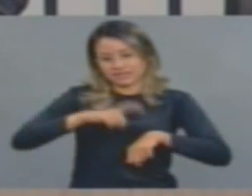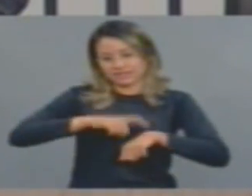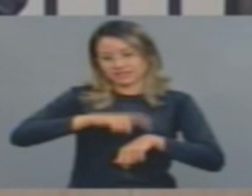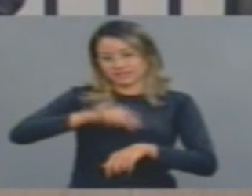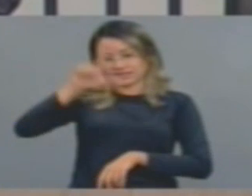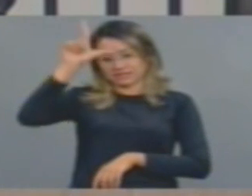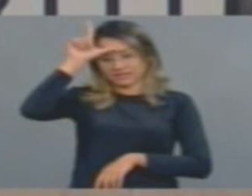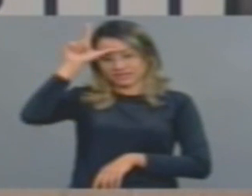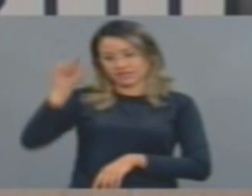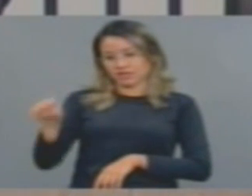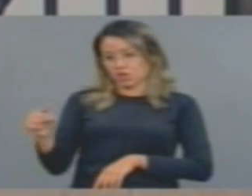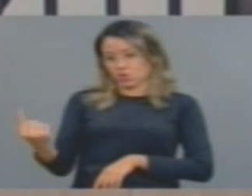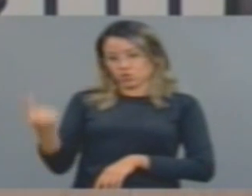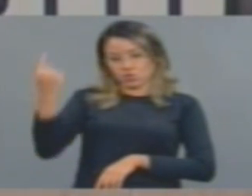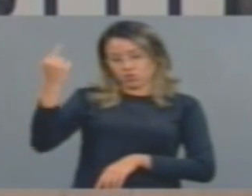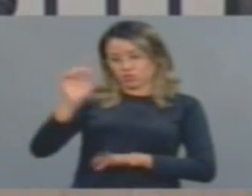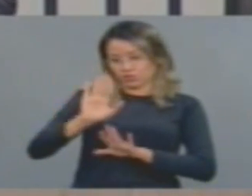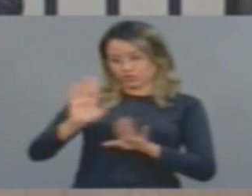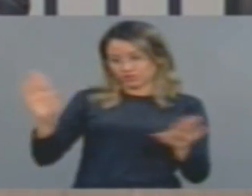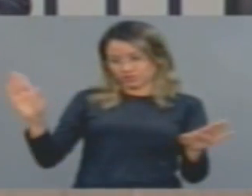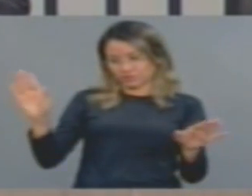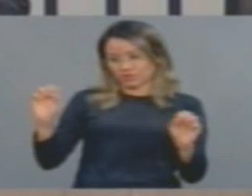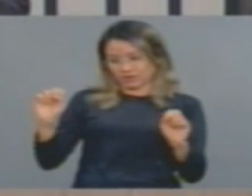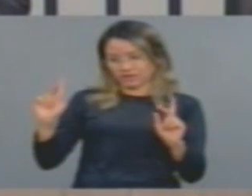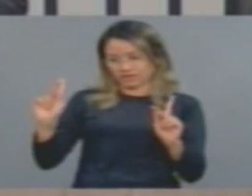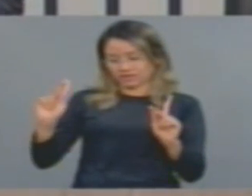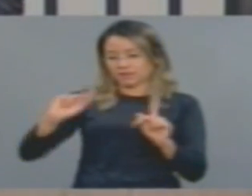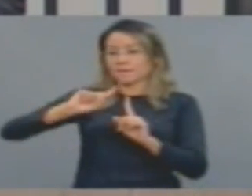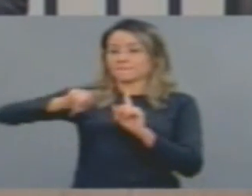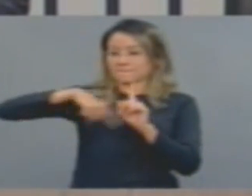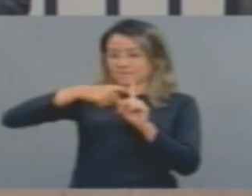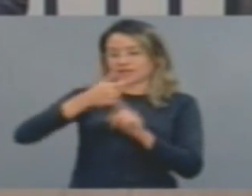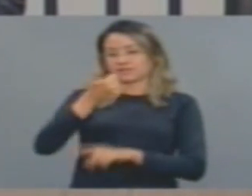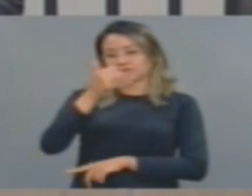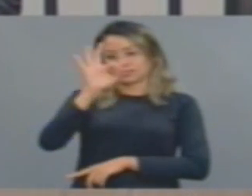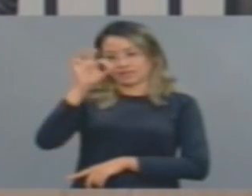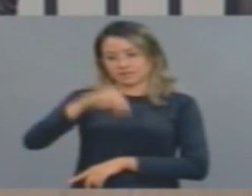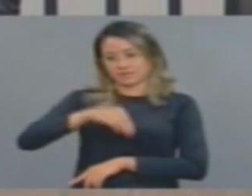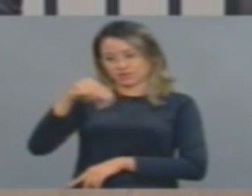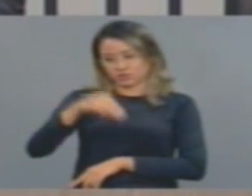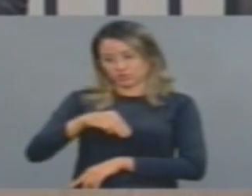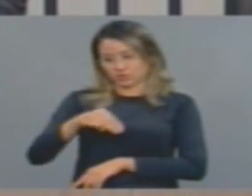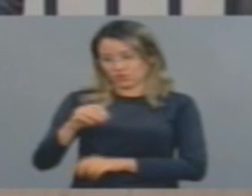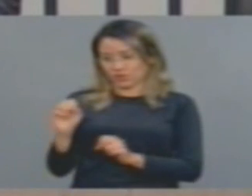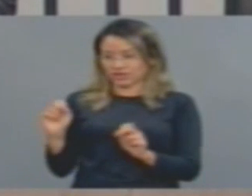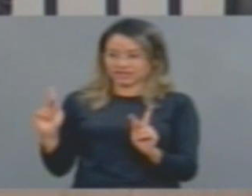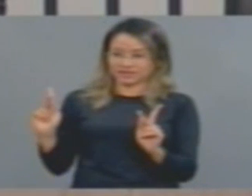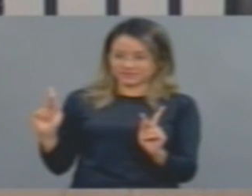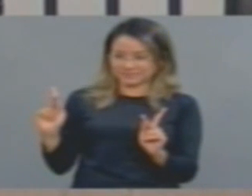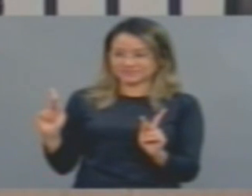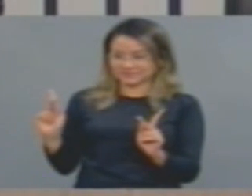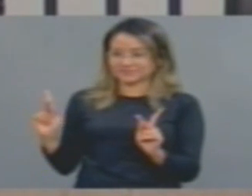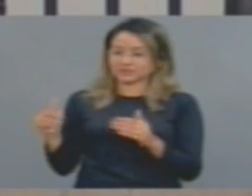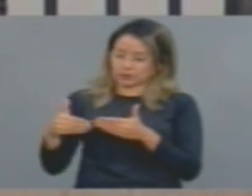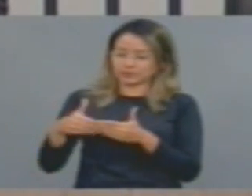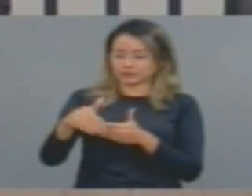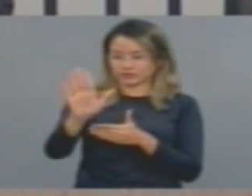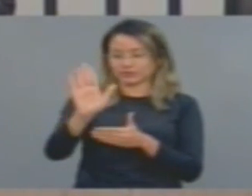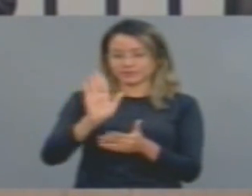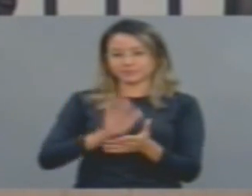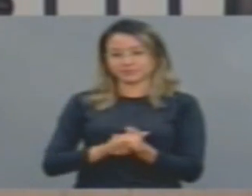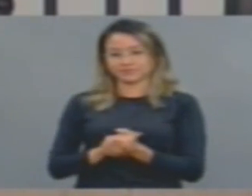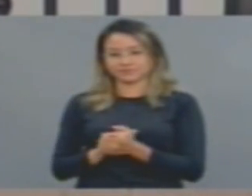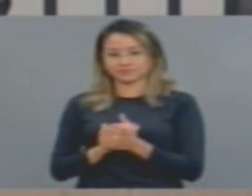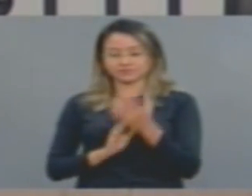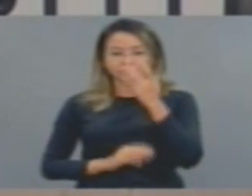liderança, onde Vossa Excelência está inscrito por mais 10 minutos. Então, eu vou recomeçar aqui o tempo e Vossa Excelência continua o seu